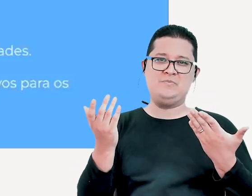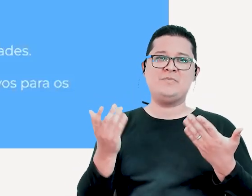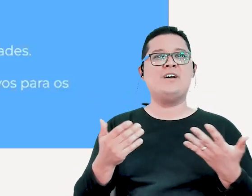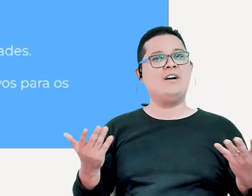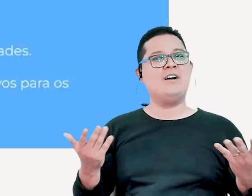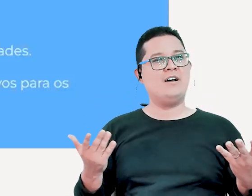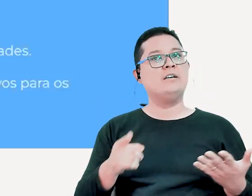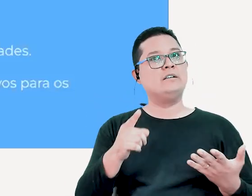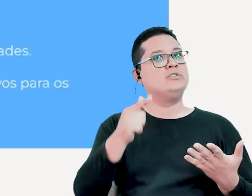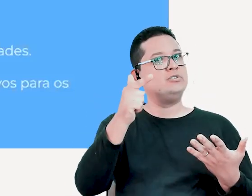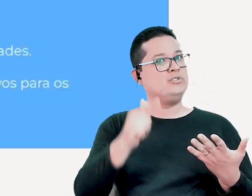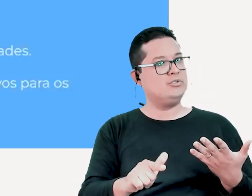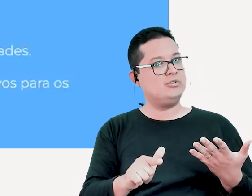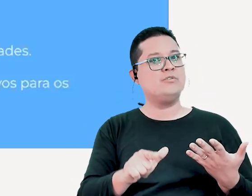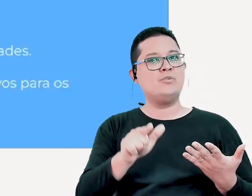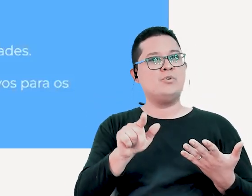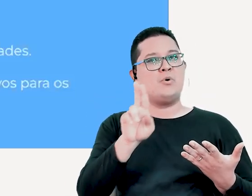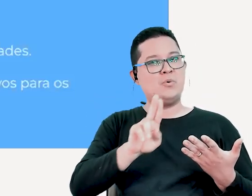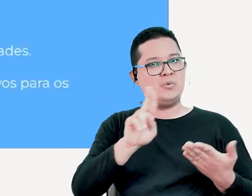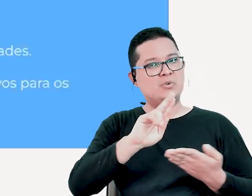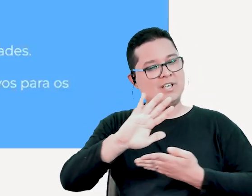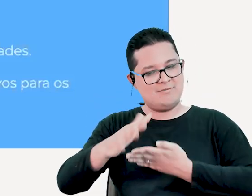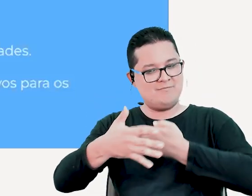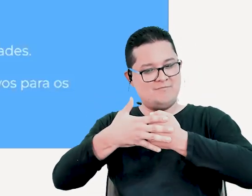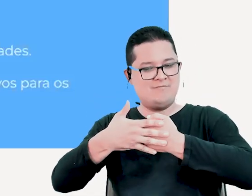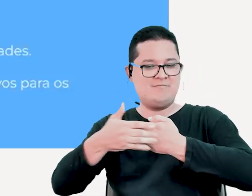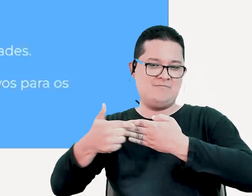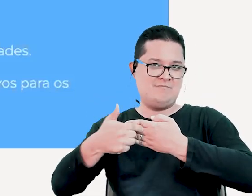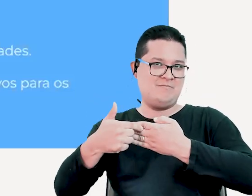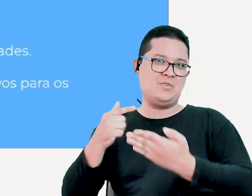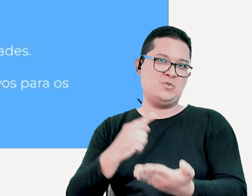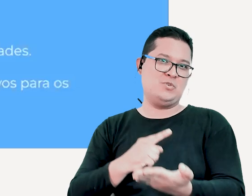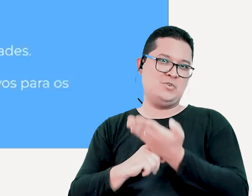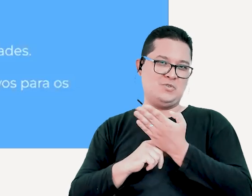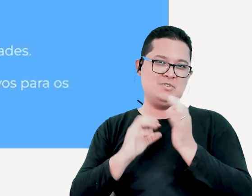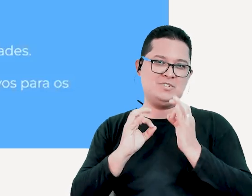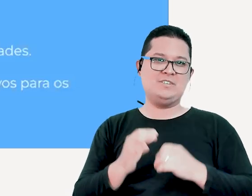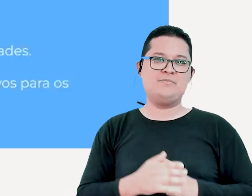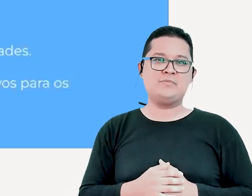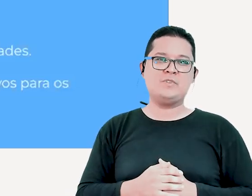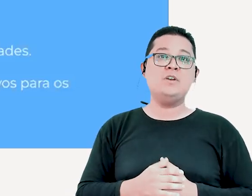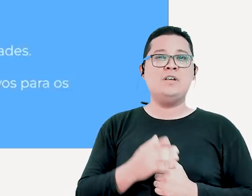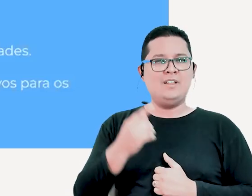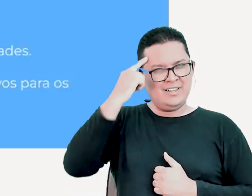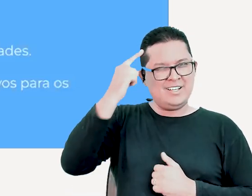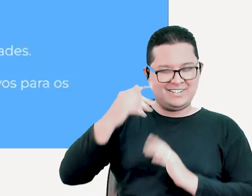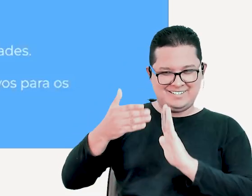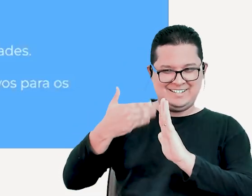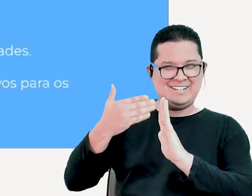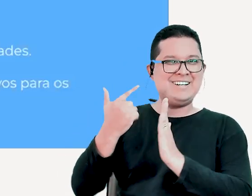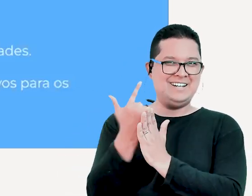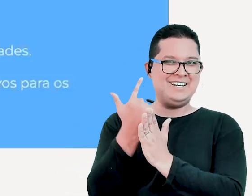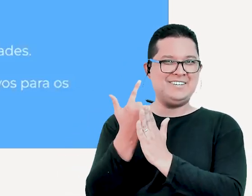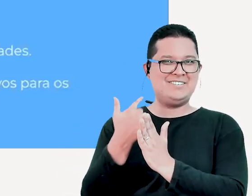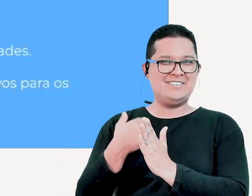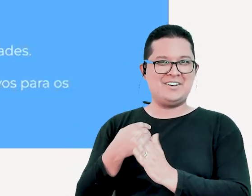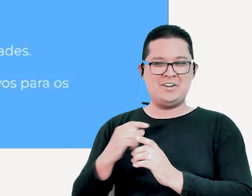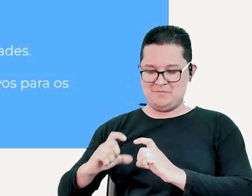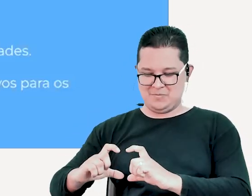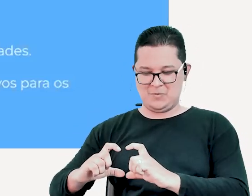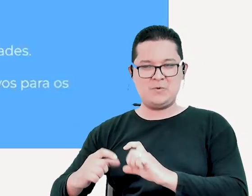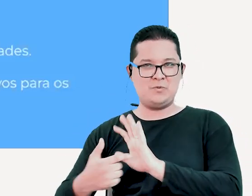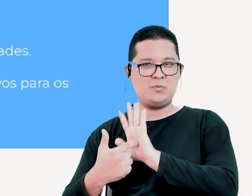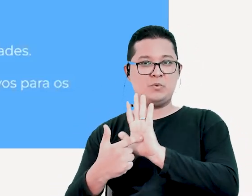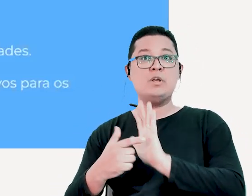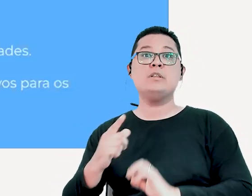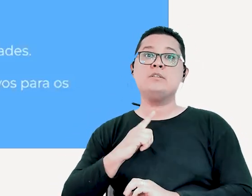vez, use os frameworks a seu favor. Esse livro, que é o Value Proposition Design, ele tem toda uma parte em PDF